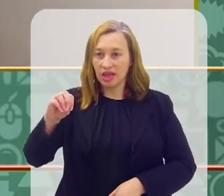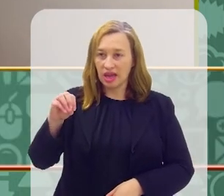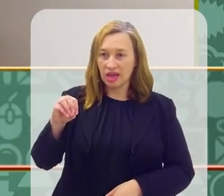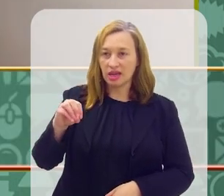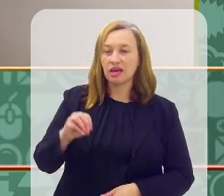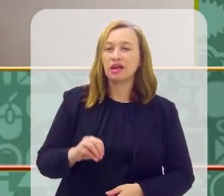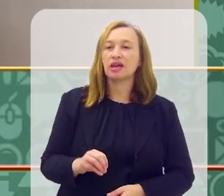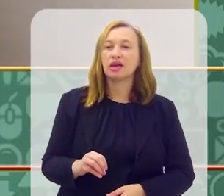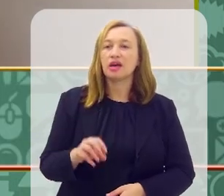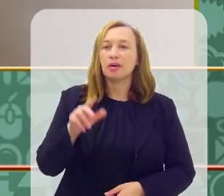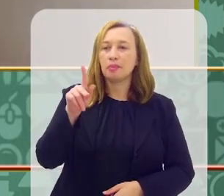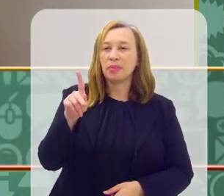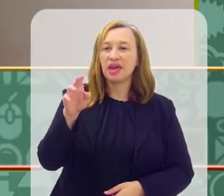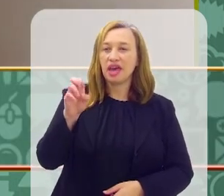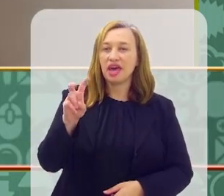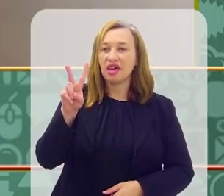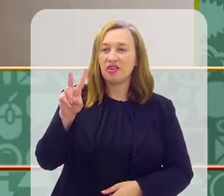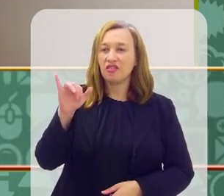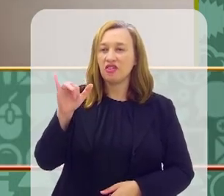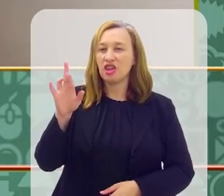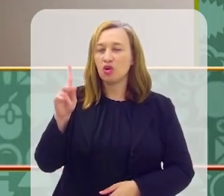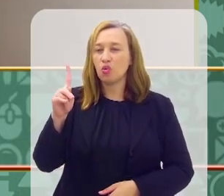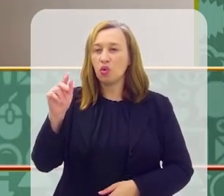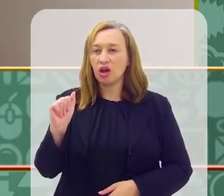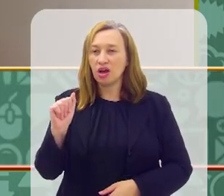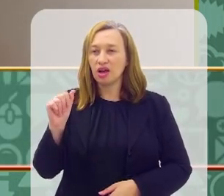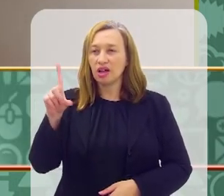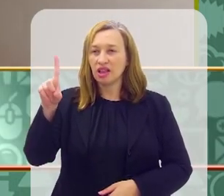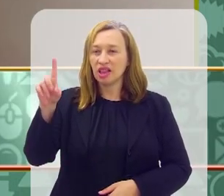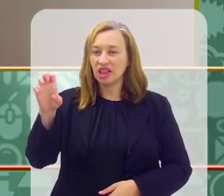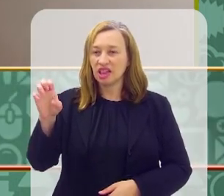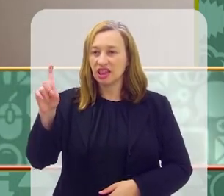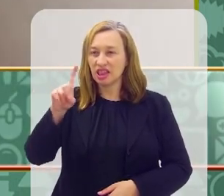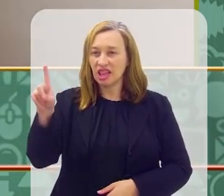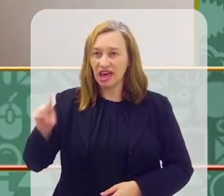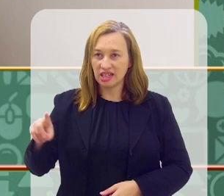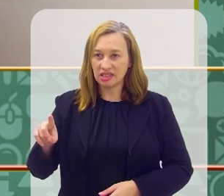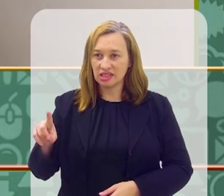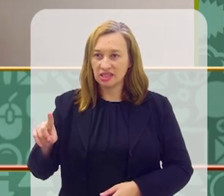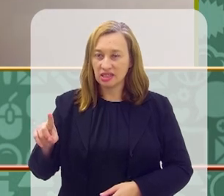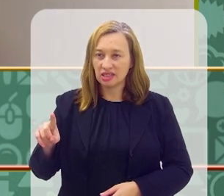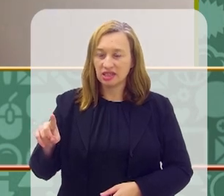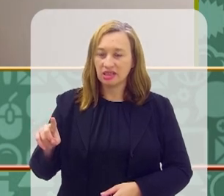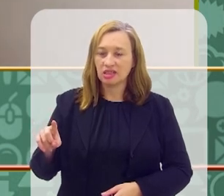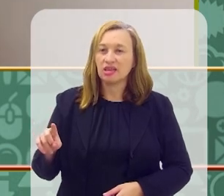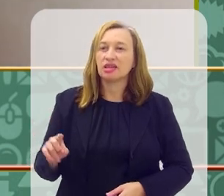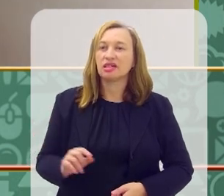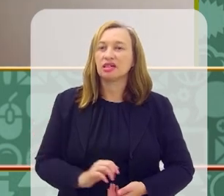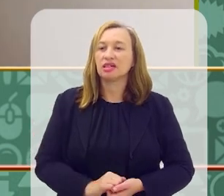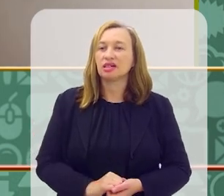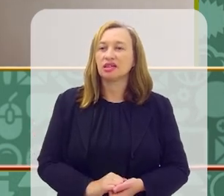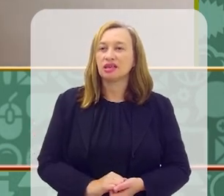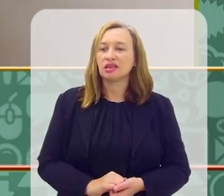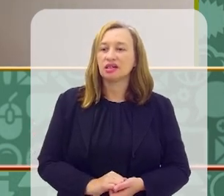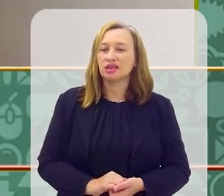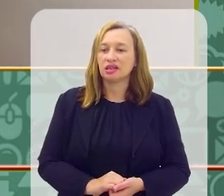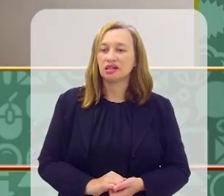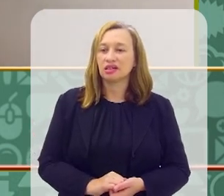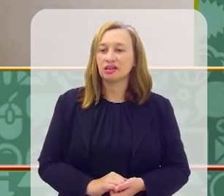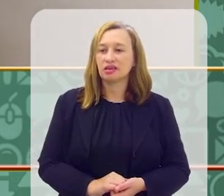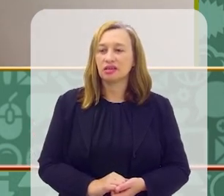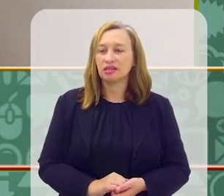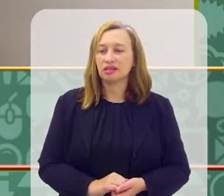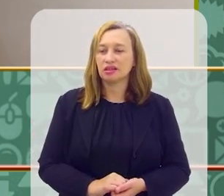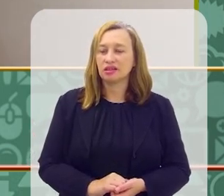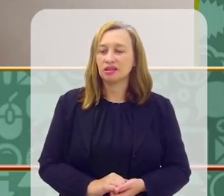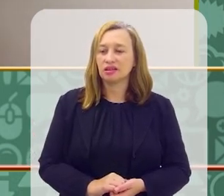mas é simplesmente a junção da letra P, a palavra vírgula e a palavra 10.